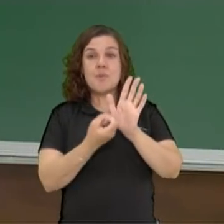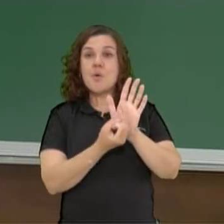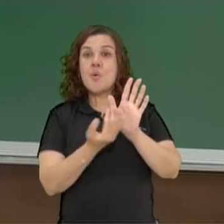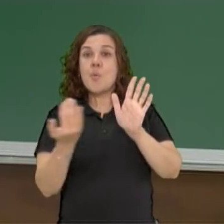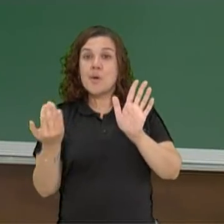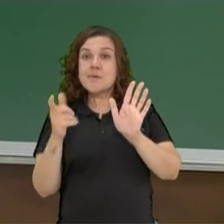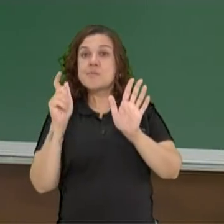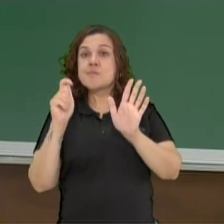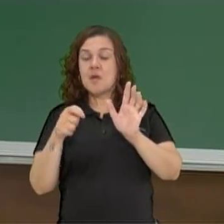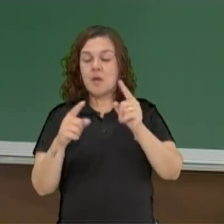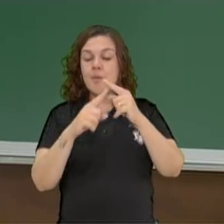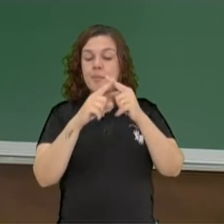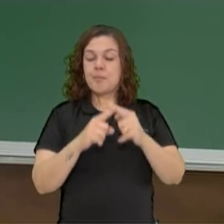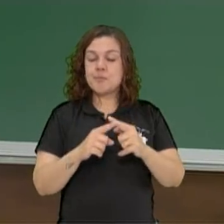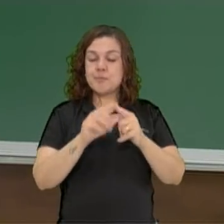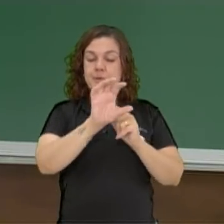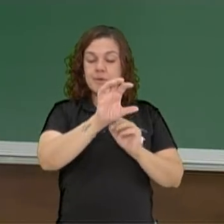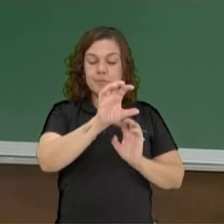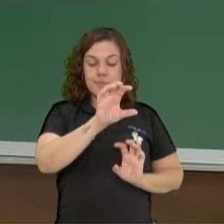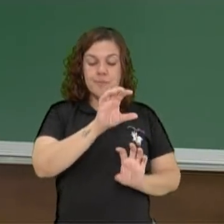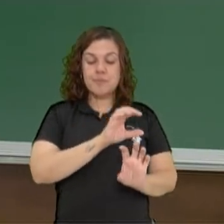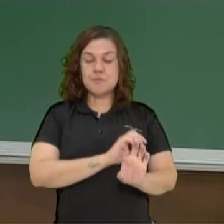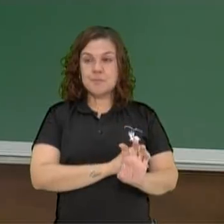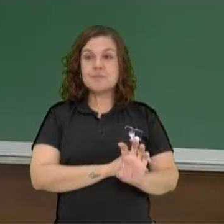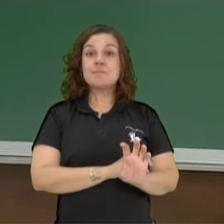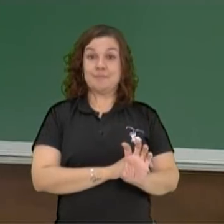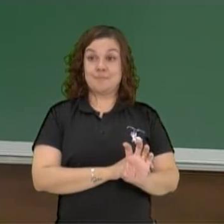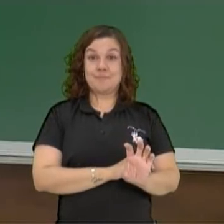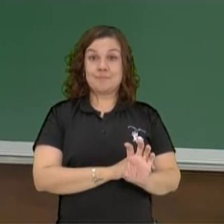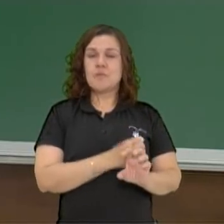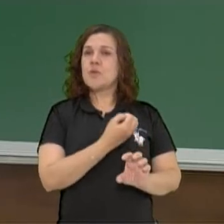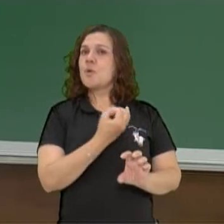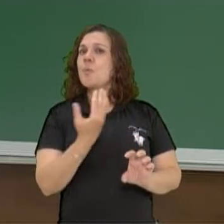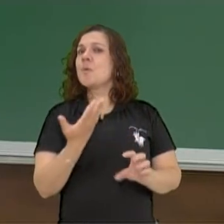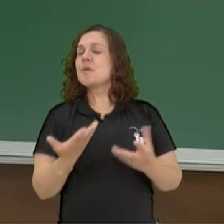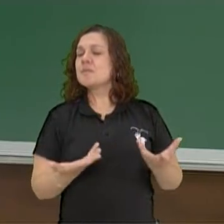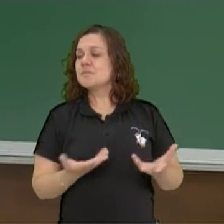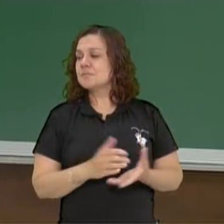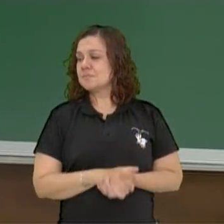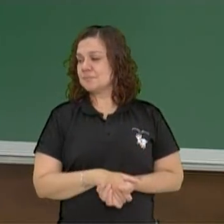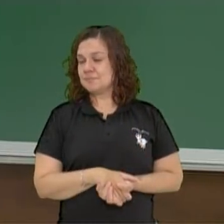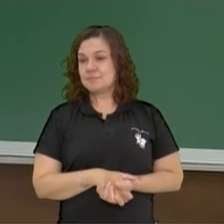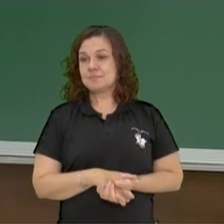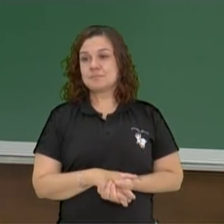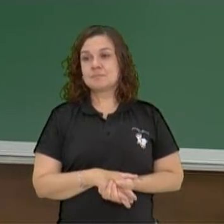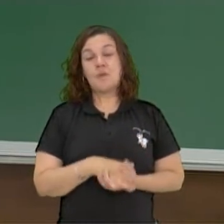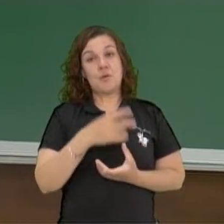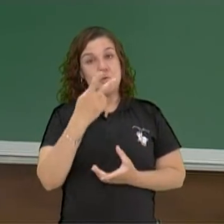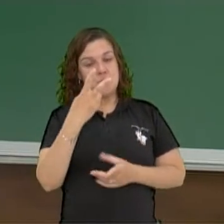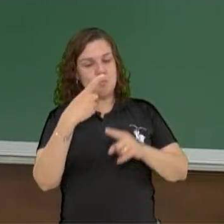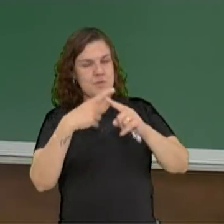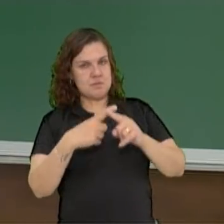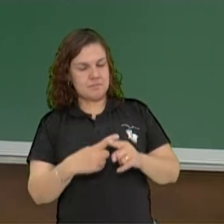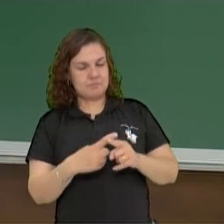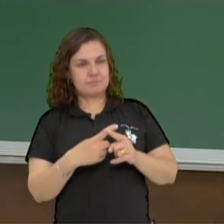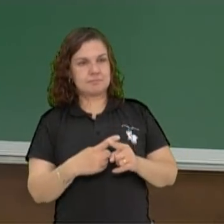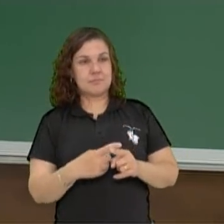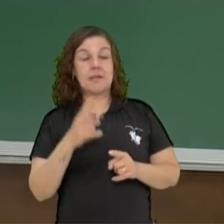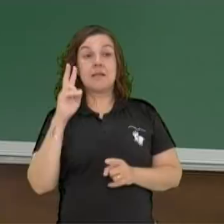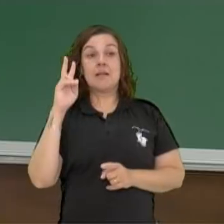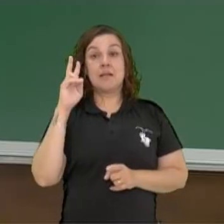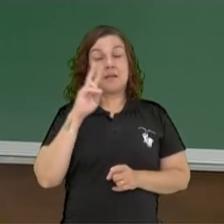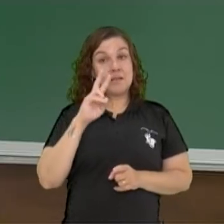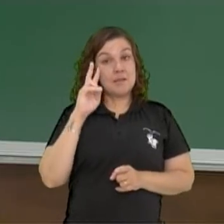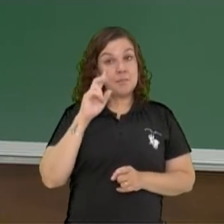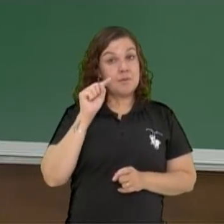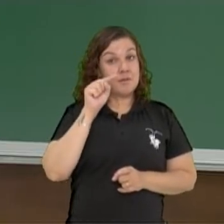indicar quantas vezes que eu vou estar multiplicando a minha base, né? Quantas vezes, tá? Então, eu tenho 2 vezes que eu vou estar multiplicando. Lembrando,